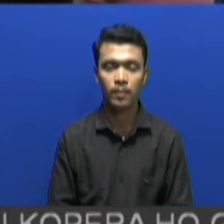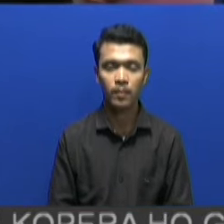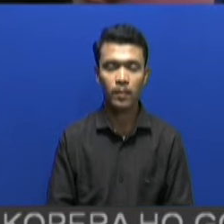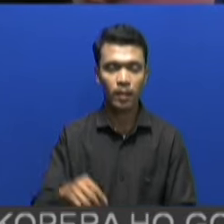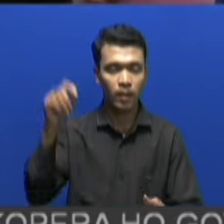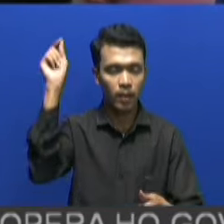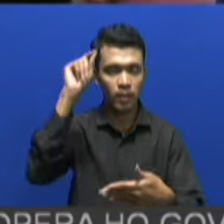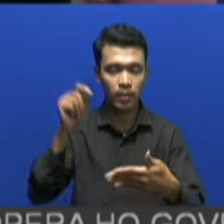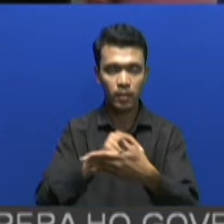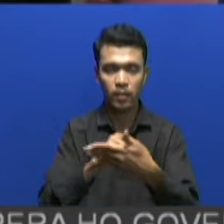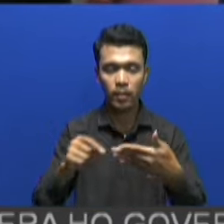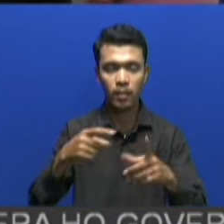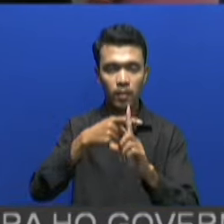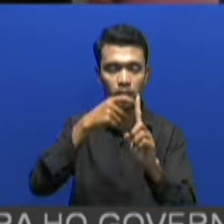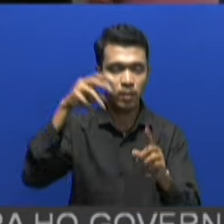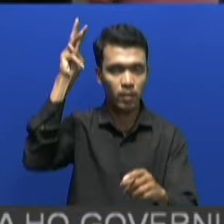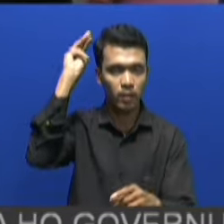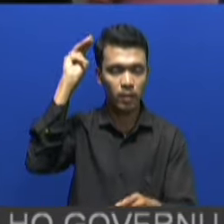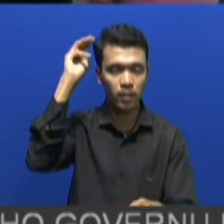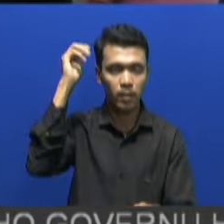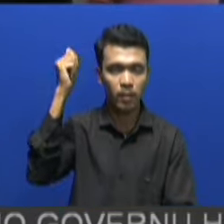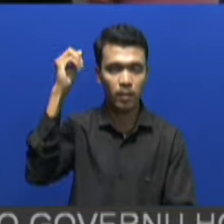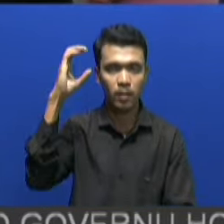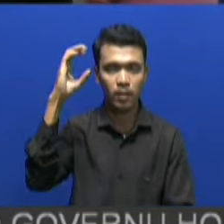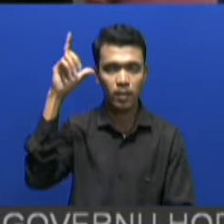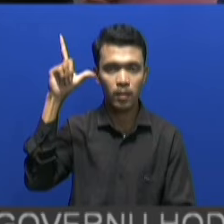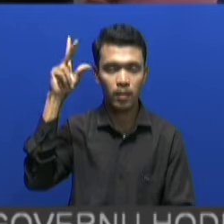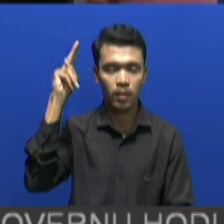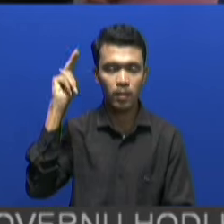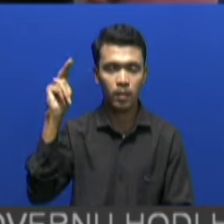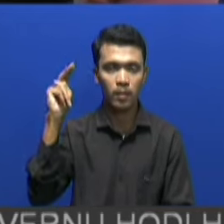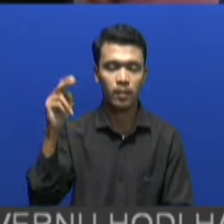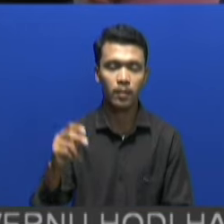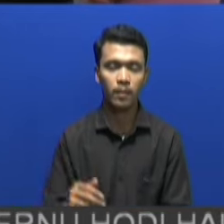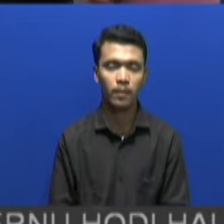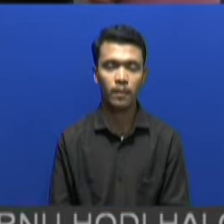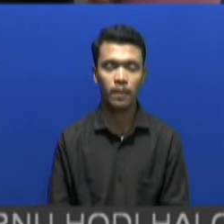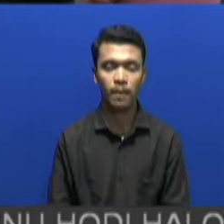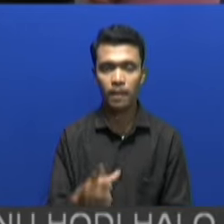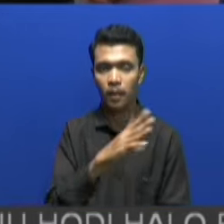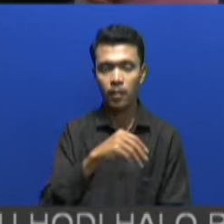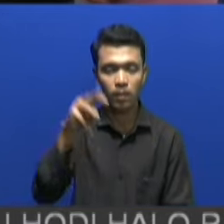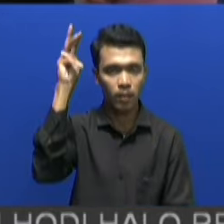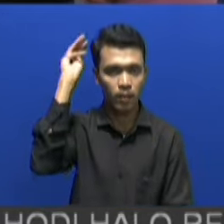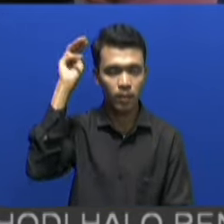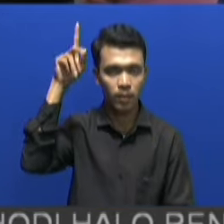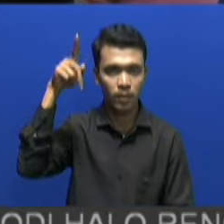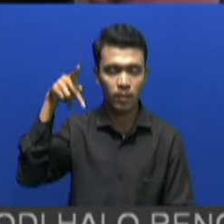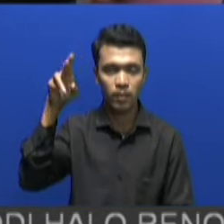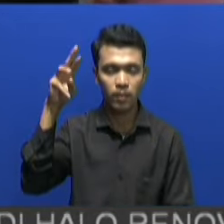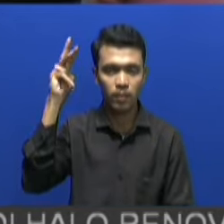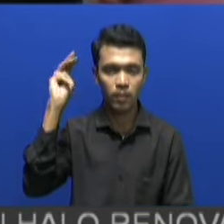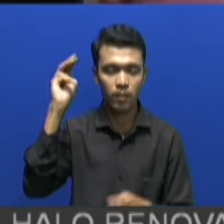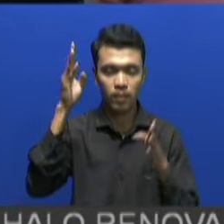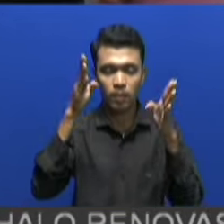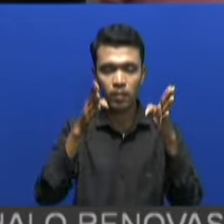Nota entendimento, né? Assina Rússia, Ministro Assunto Combatentes Libertação Nacional Zília Costa Wansoro, no Ministro Petróleo no Recursos